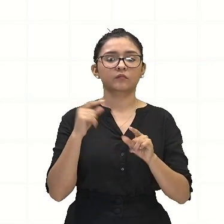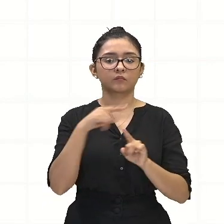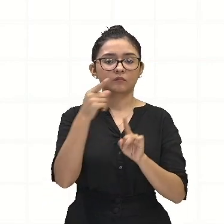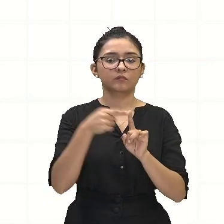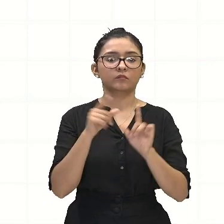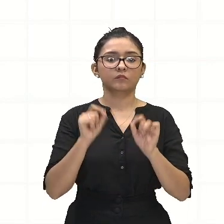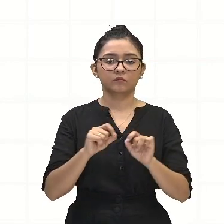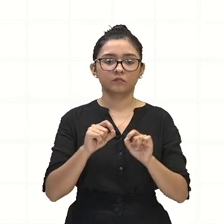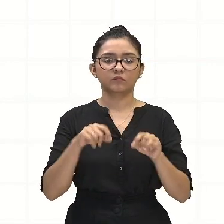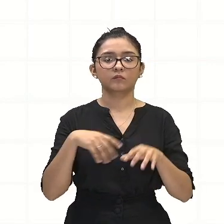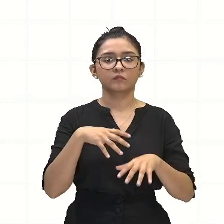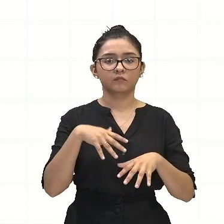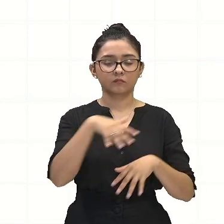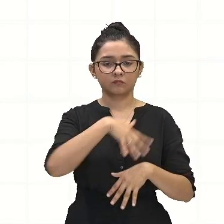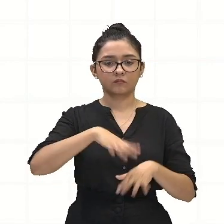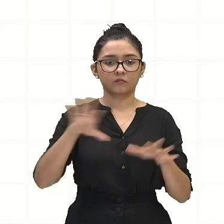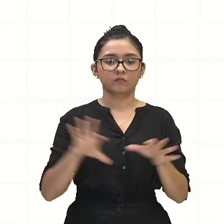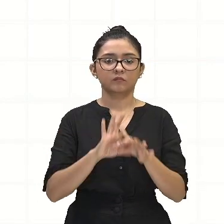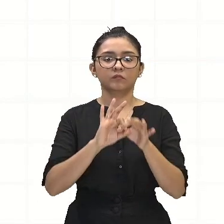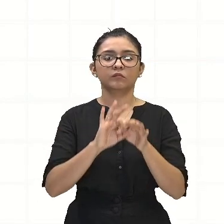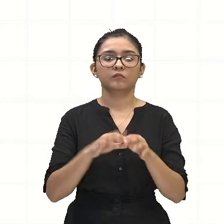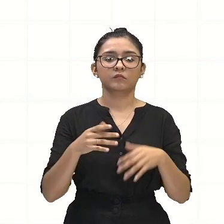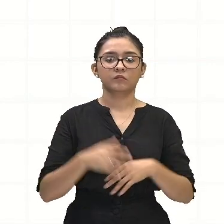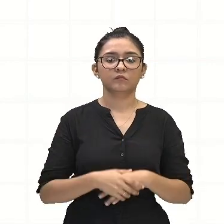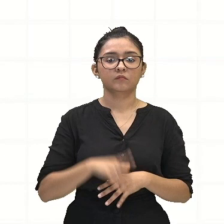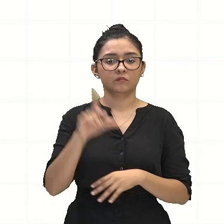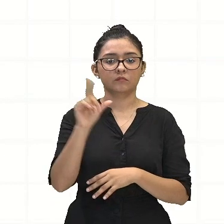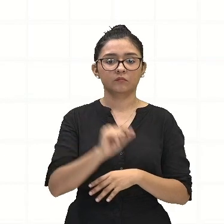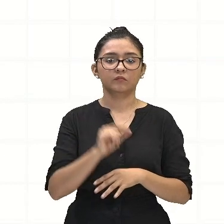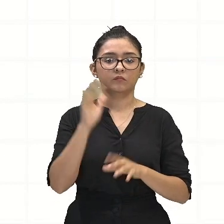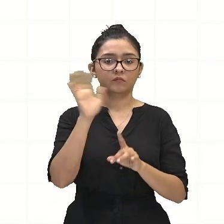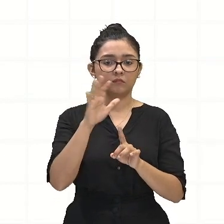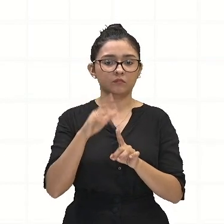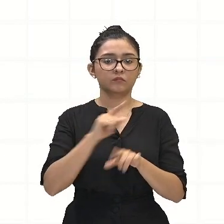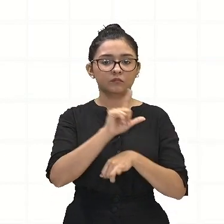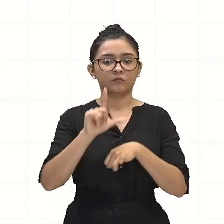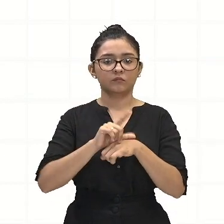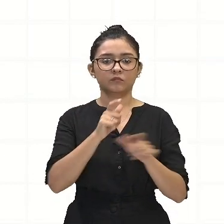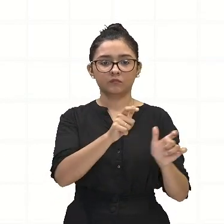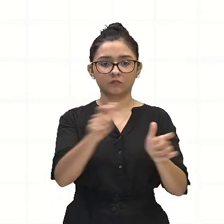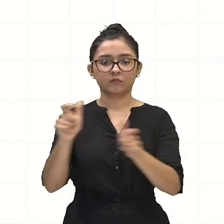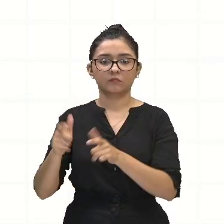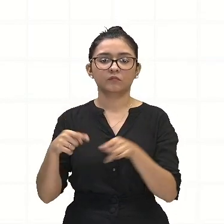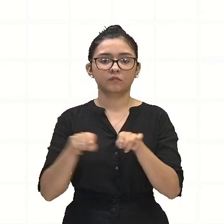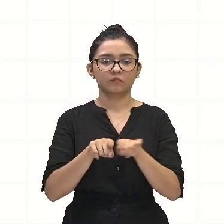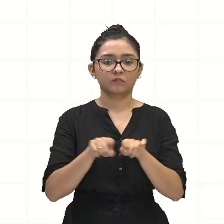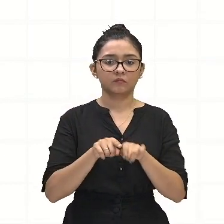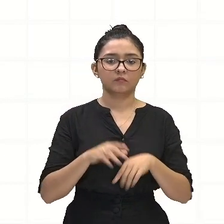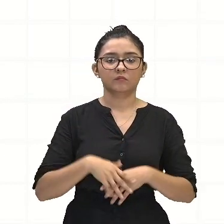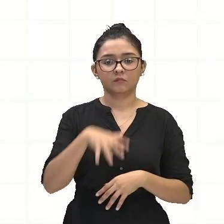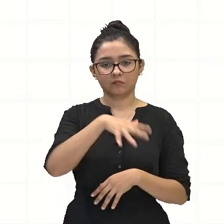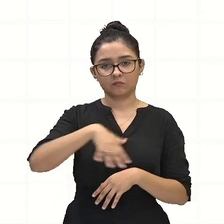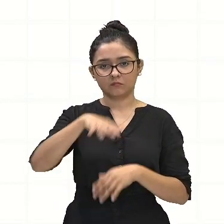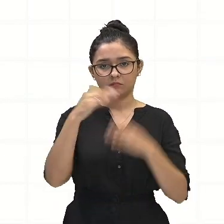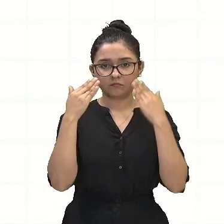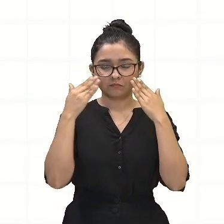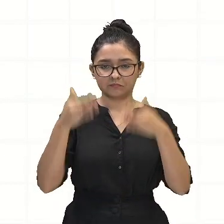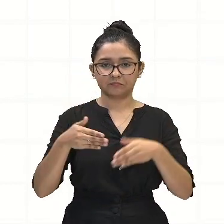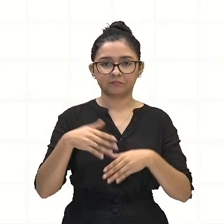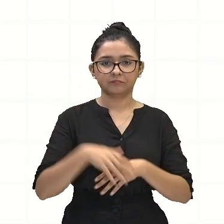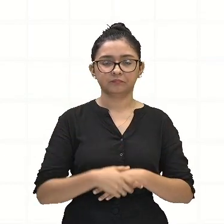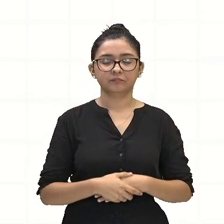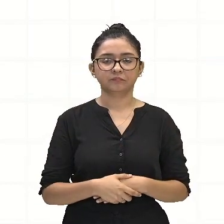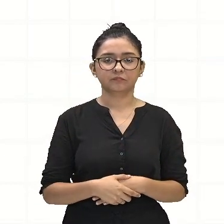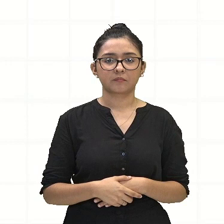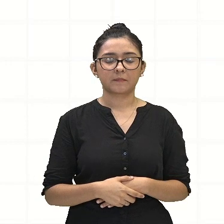o território e diminuir a influência de líderes locais ou nobres em regiões